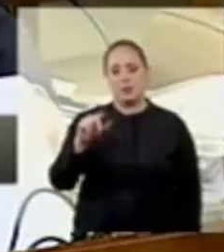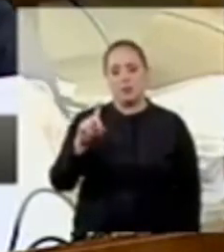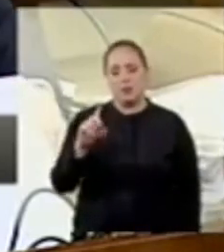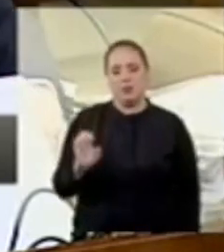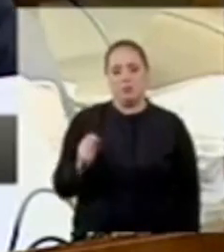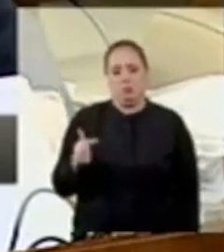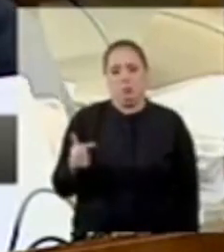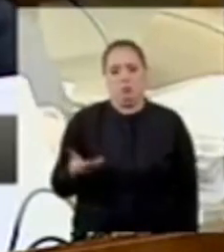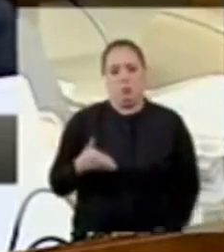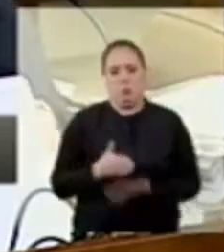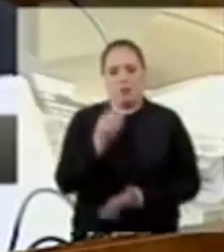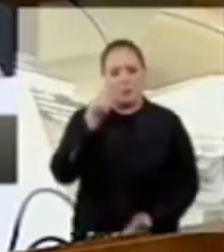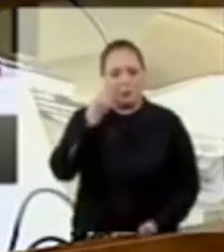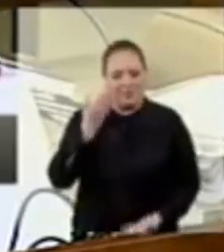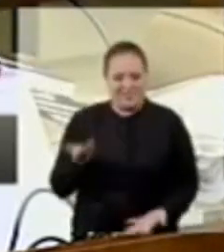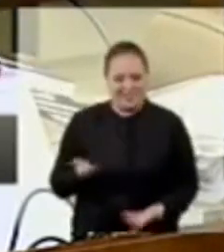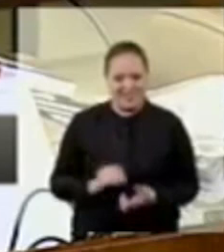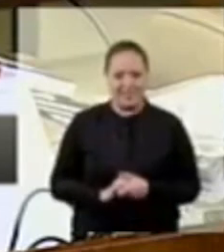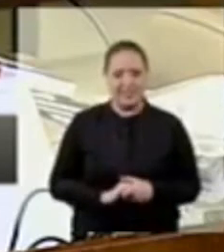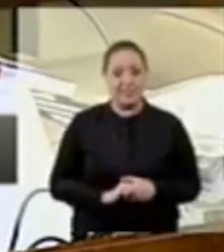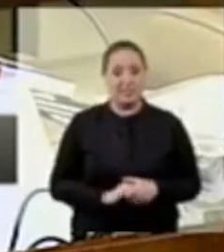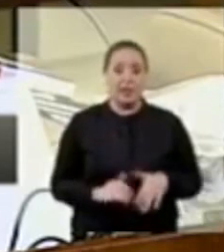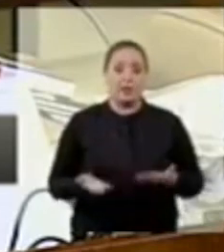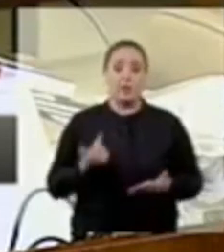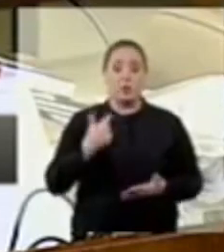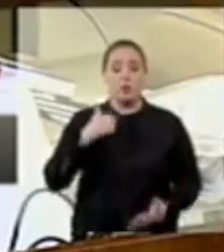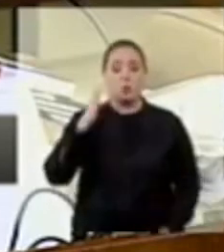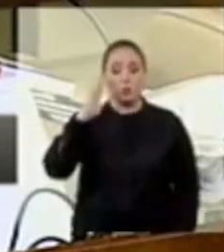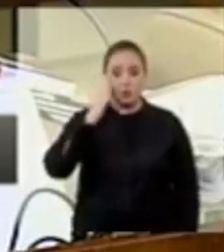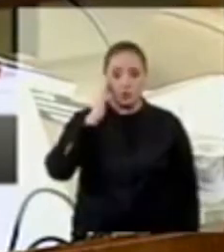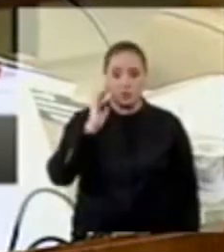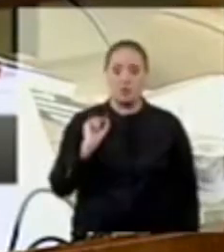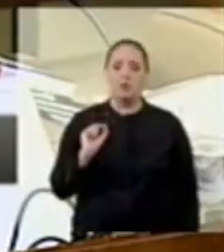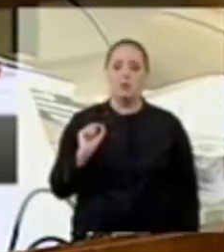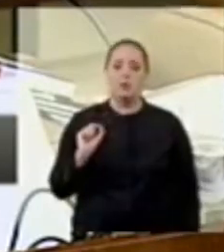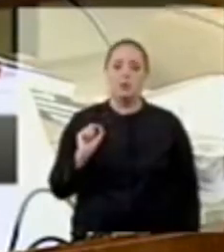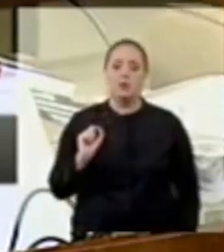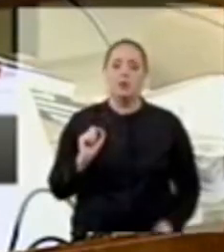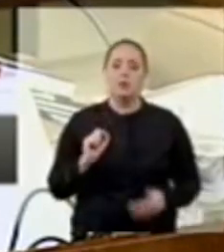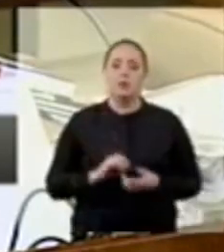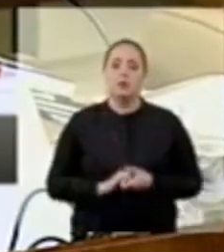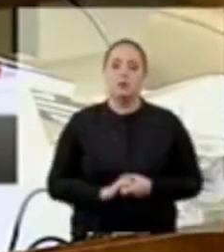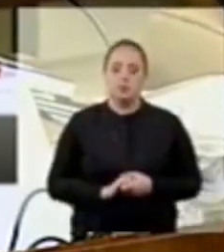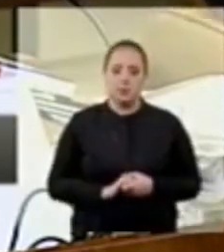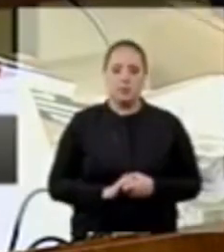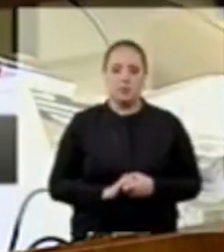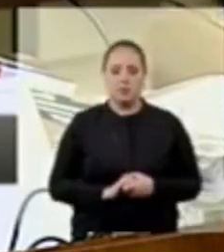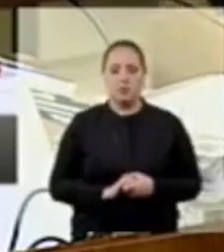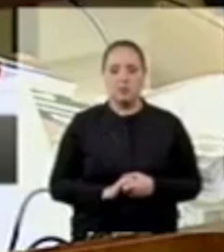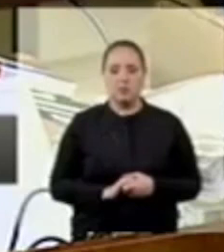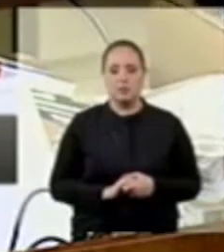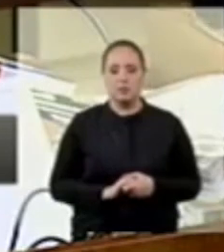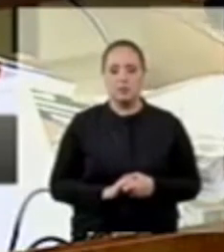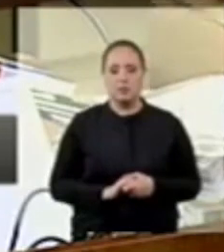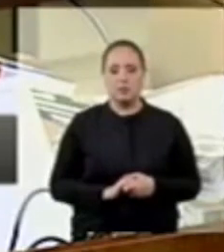racionalidade eu bem entendo ea colegas eminentes e muito queridos que penso